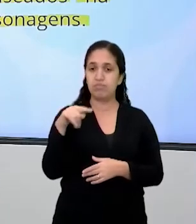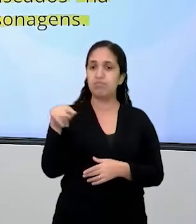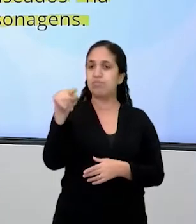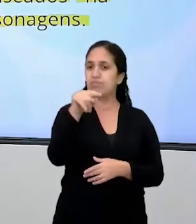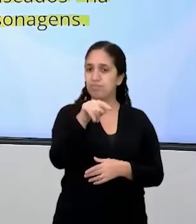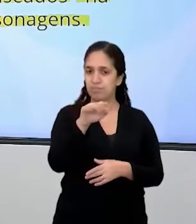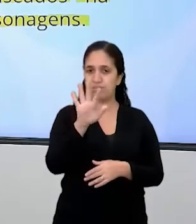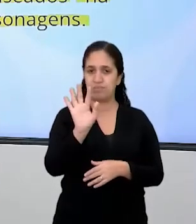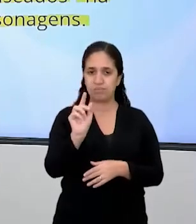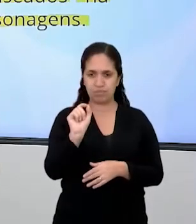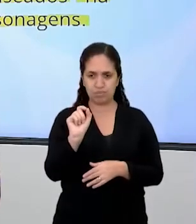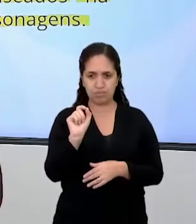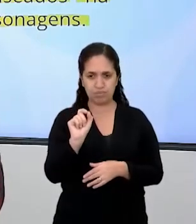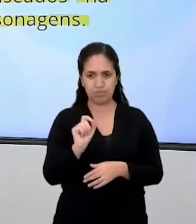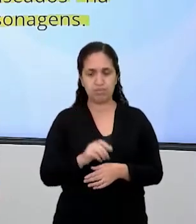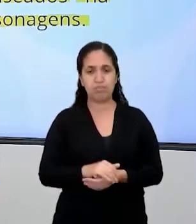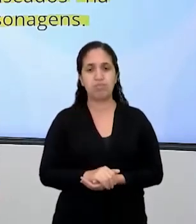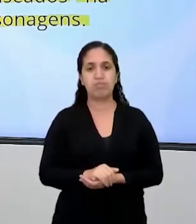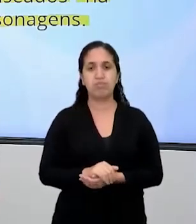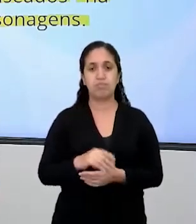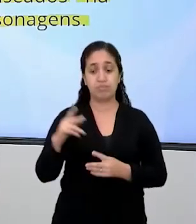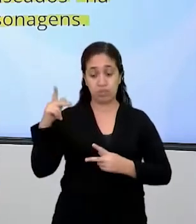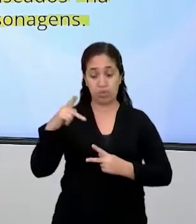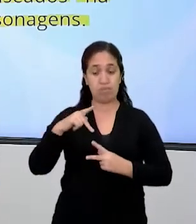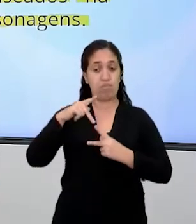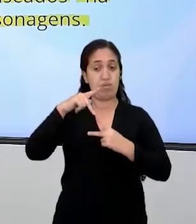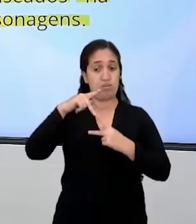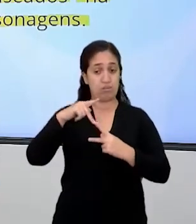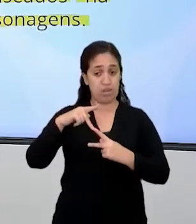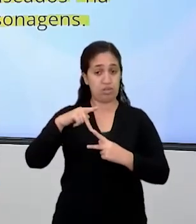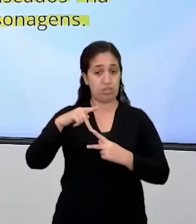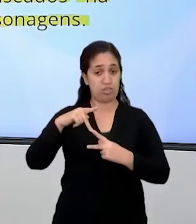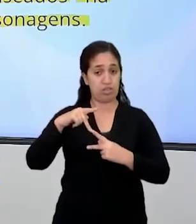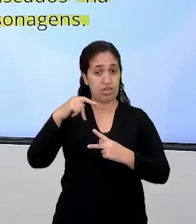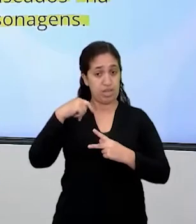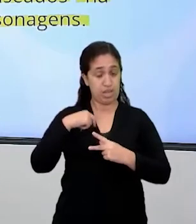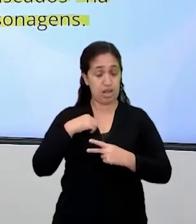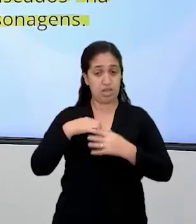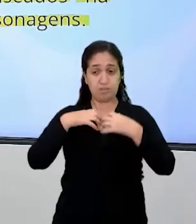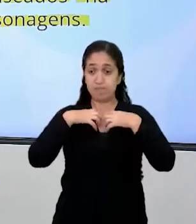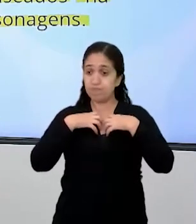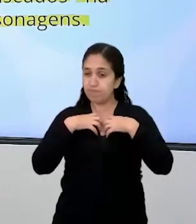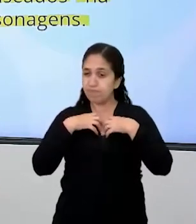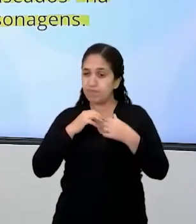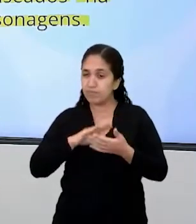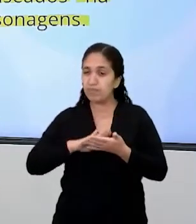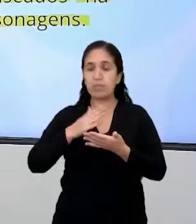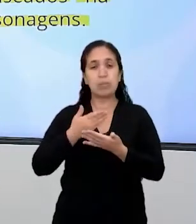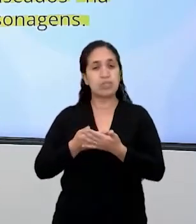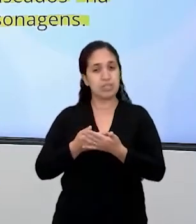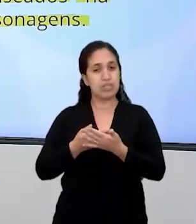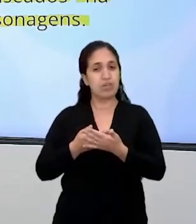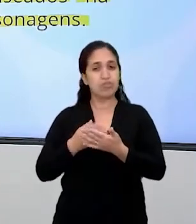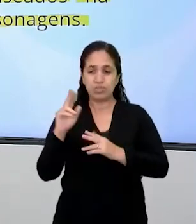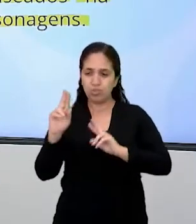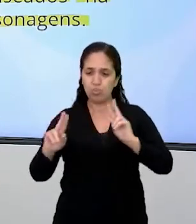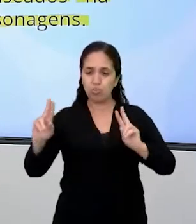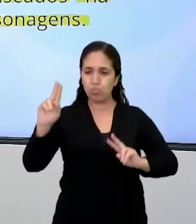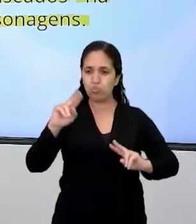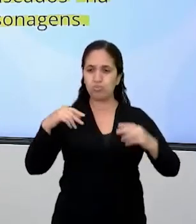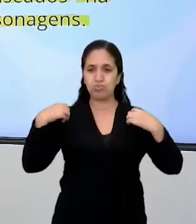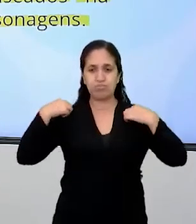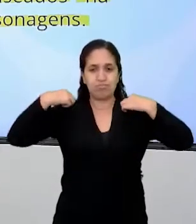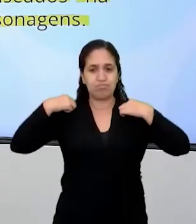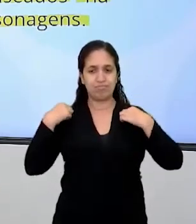destaquem que o personagem ele tem toda a questão da interpretação, mas também o uso das